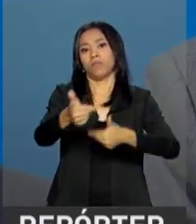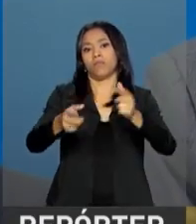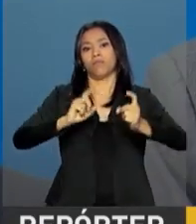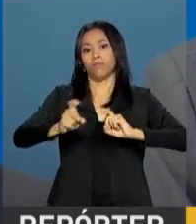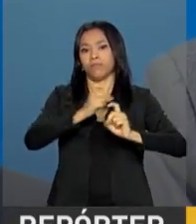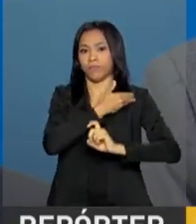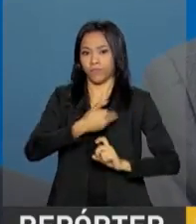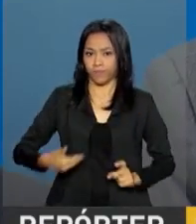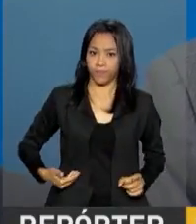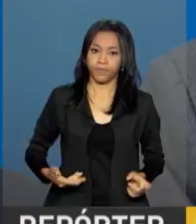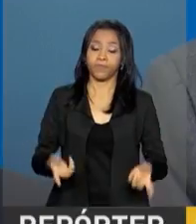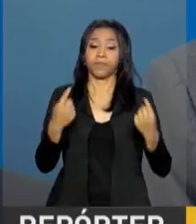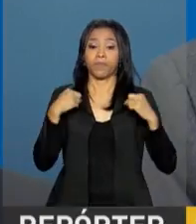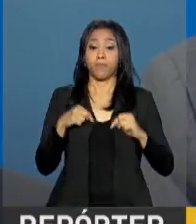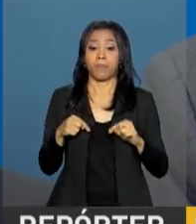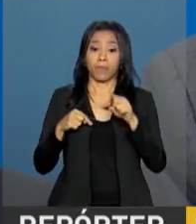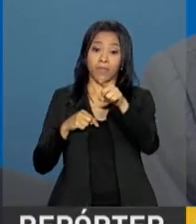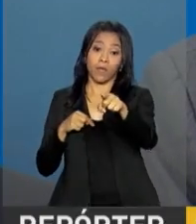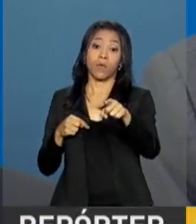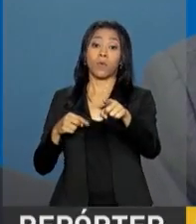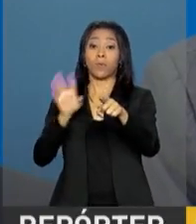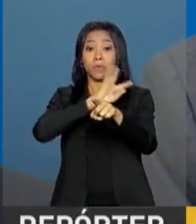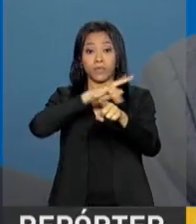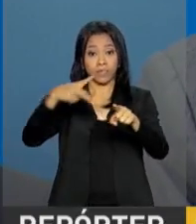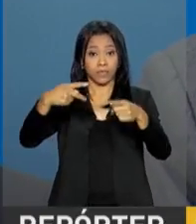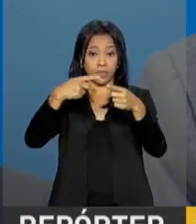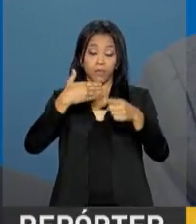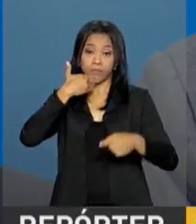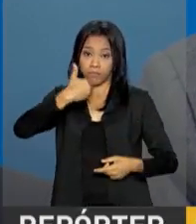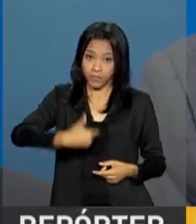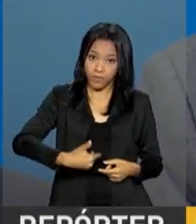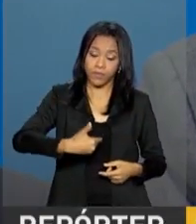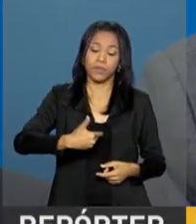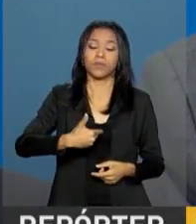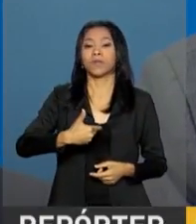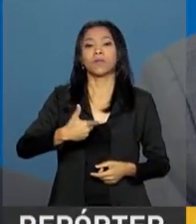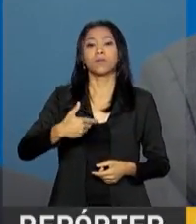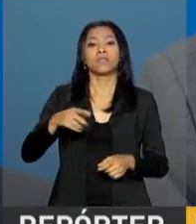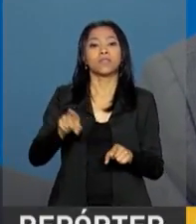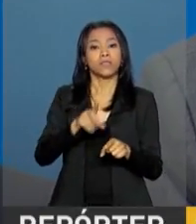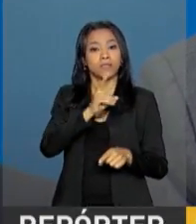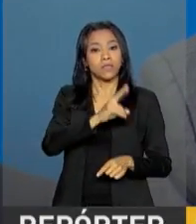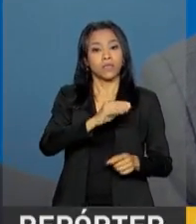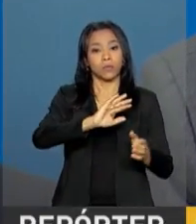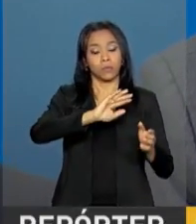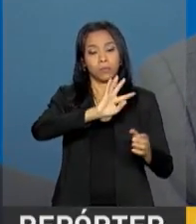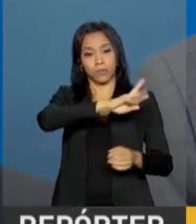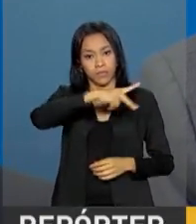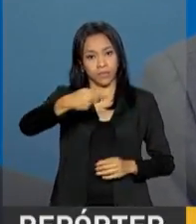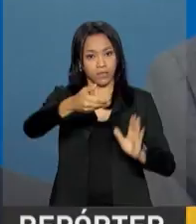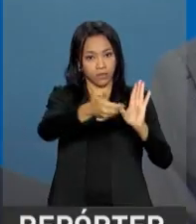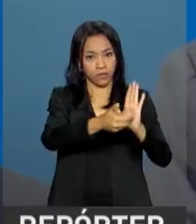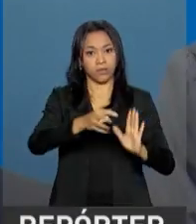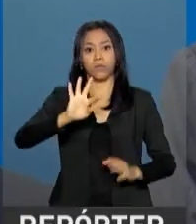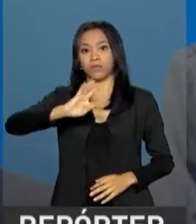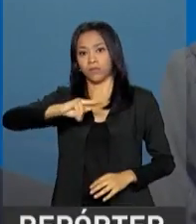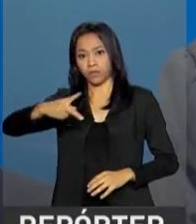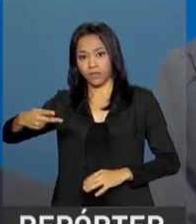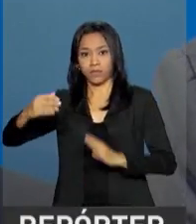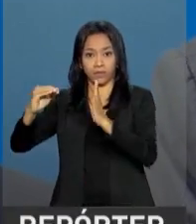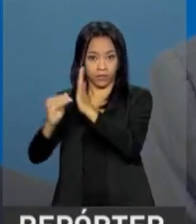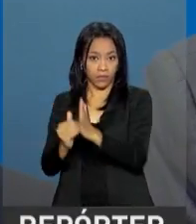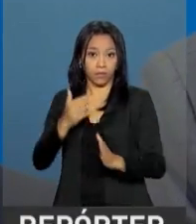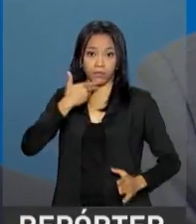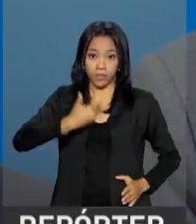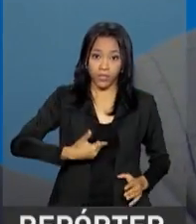ele solicitou que tanto o presidente do senado quando o presidente da câmara os nossos líderes